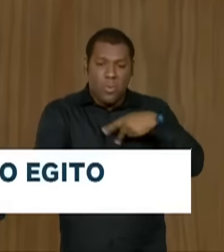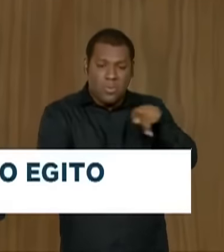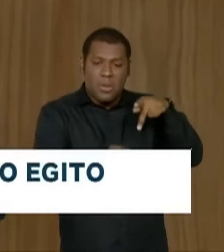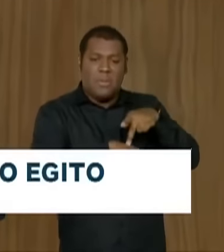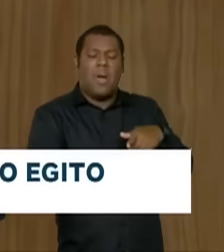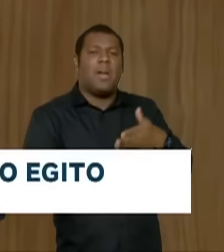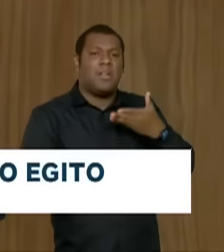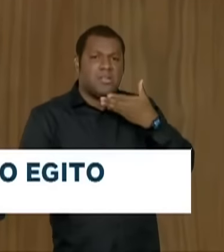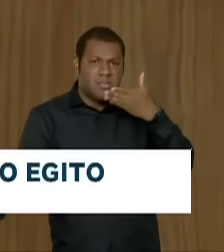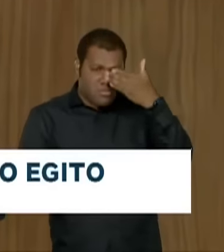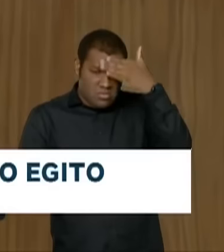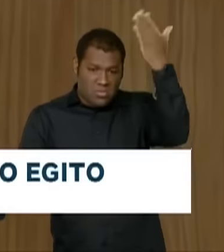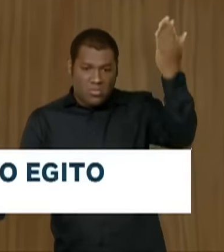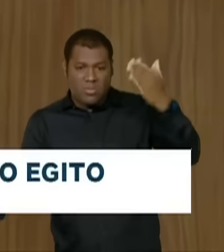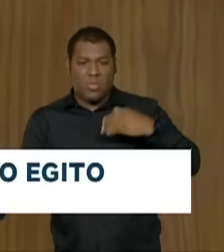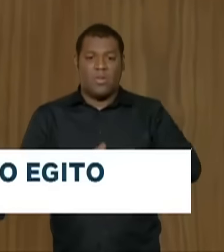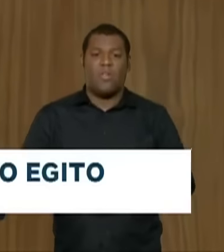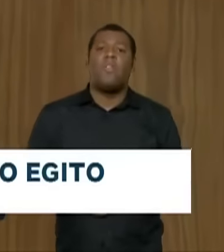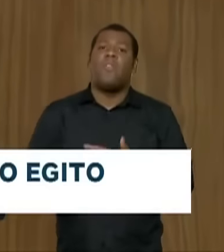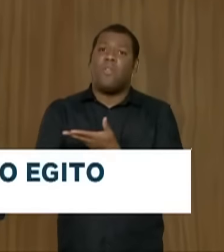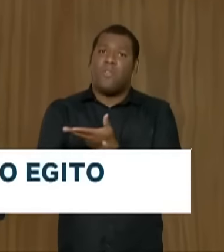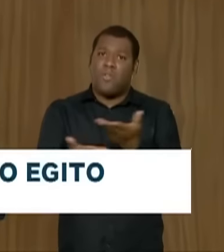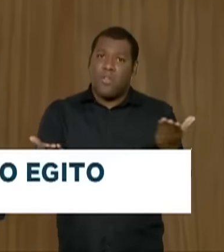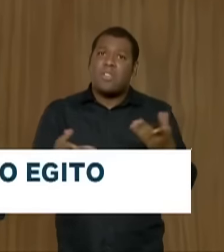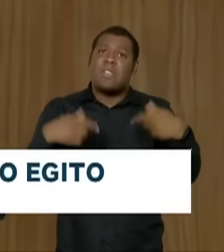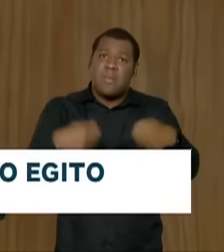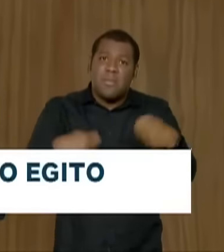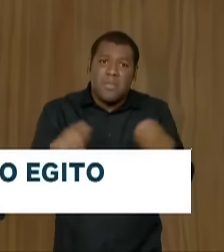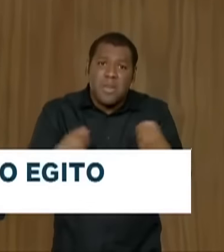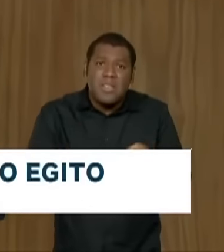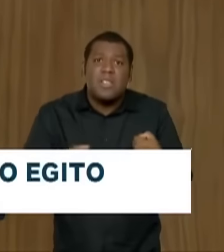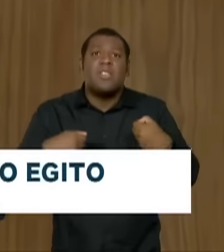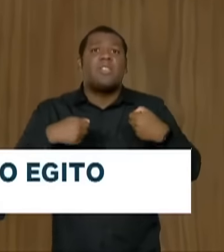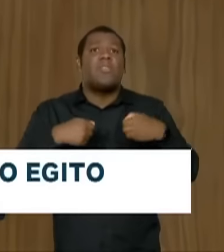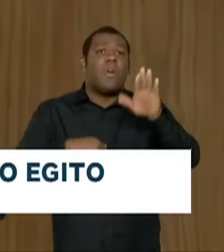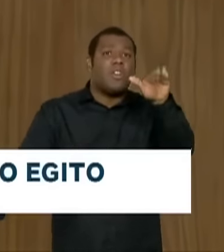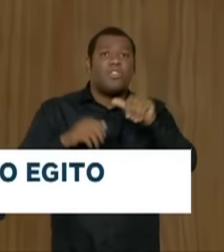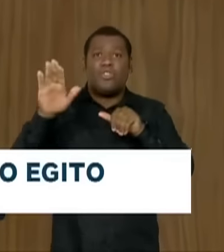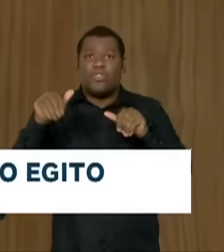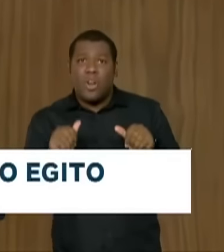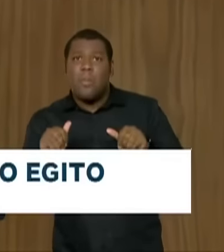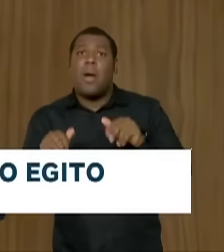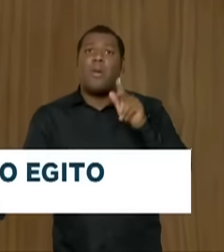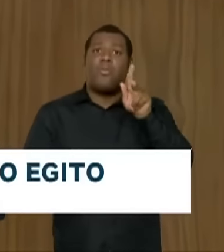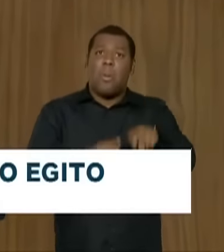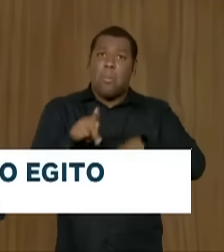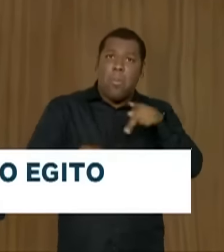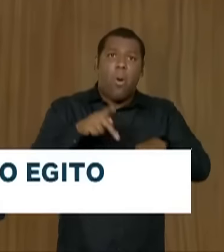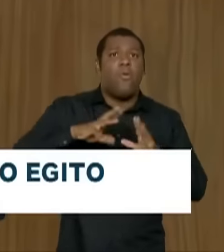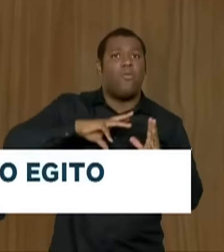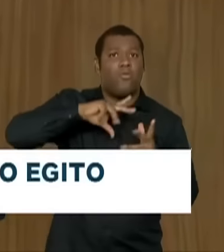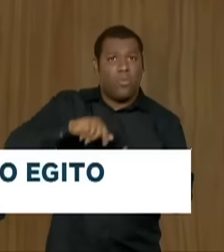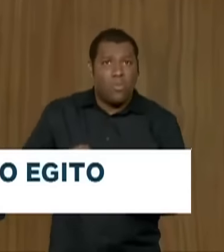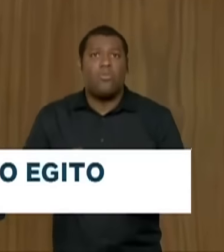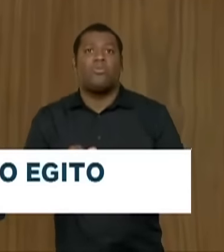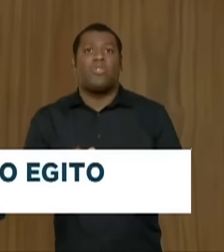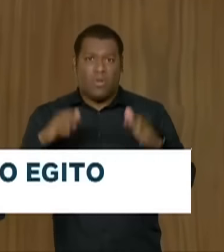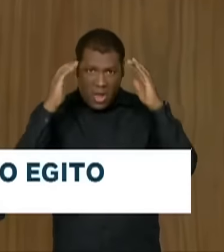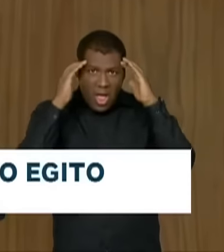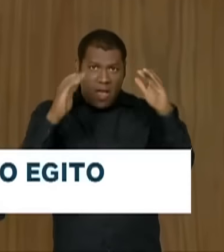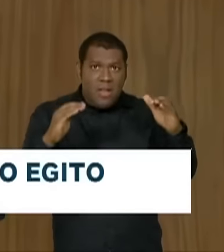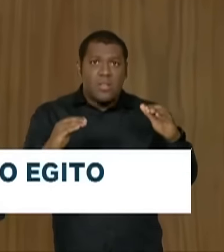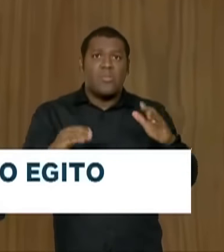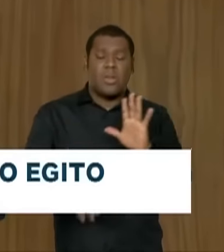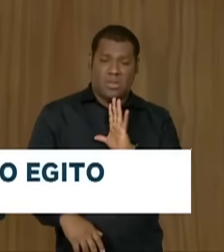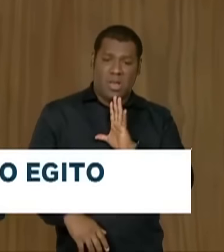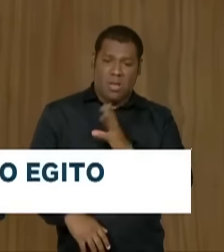vocês têm nesse processo de chamar a atenção da humanidade. E levar em conta, secretário, que